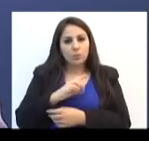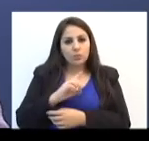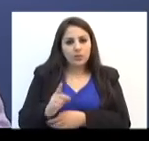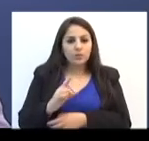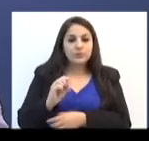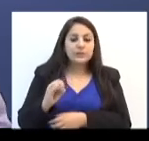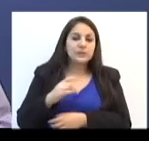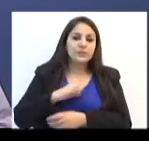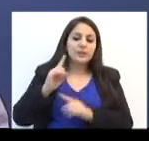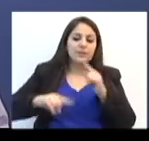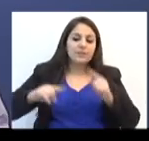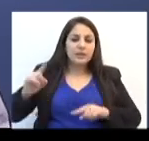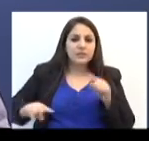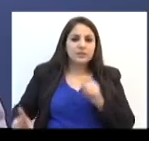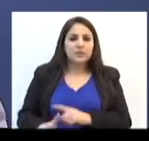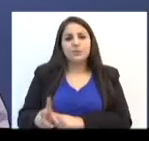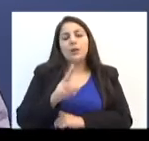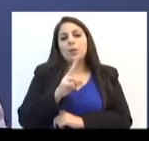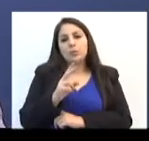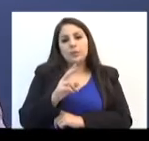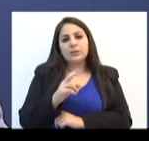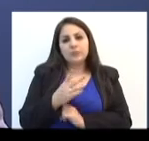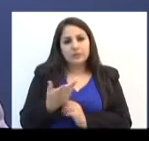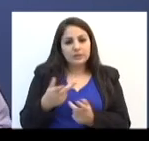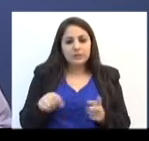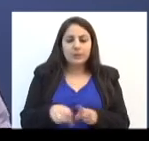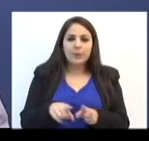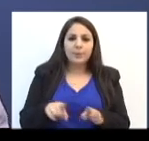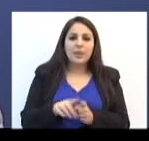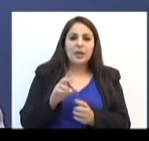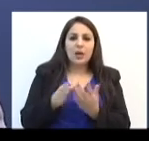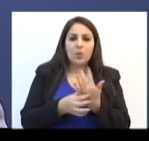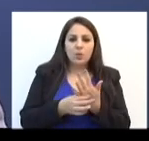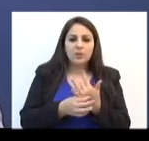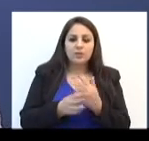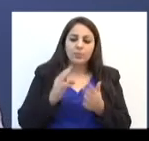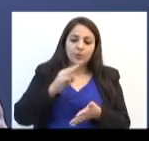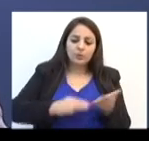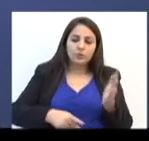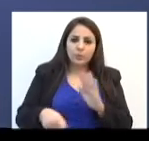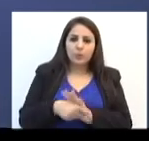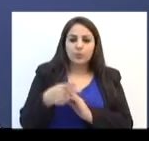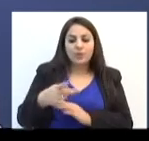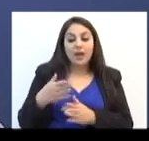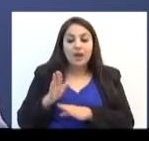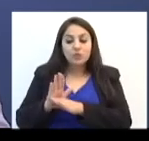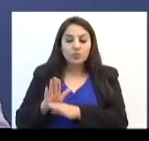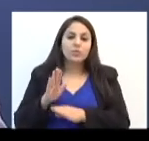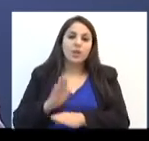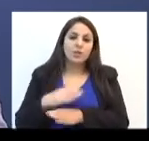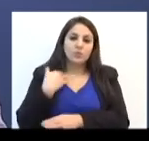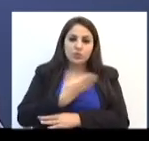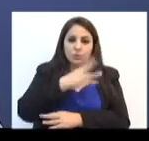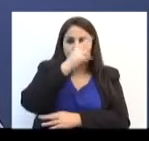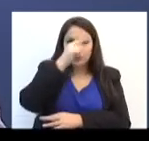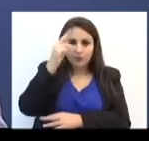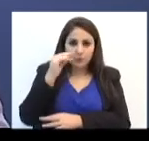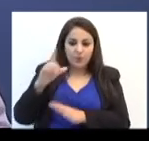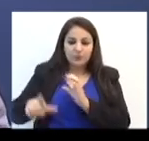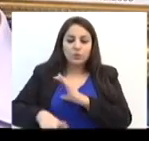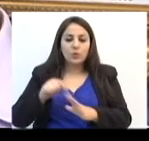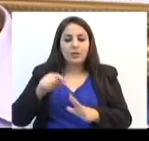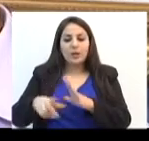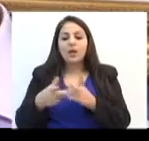teremos variação de valores, de linhas. Enfim, a URGS, com a sua metodologia, irá nos auxiliar na definição